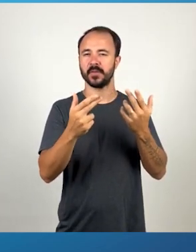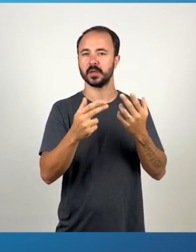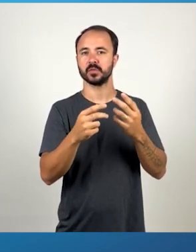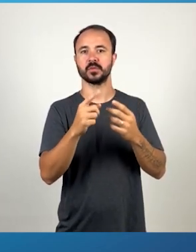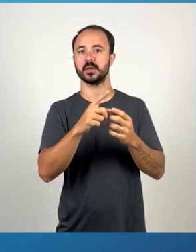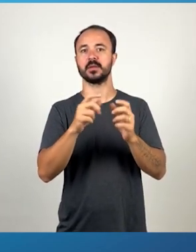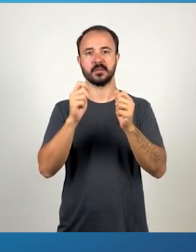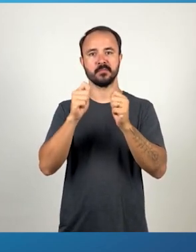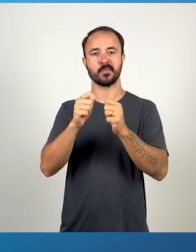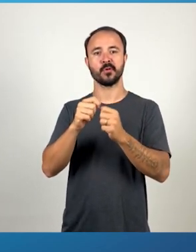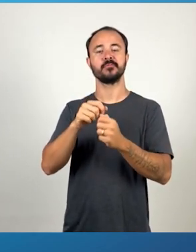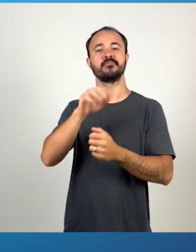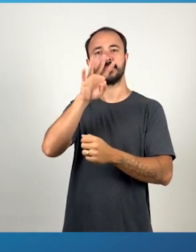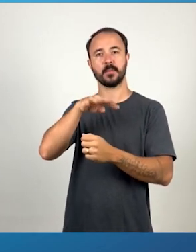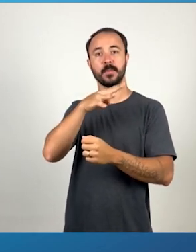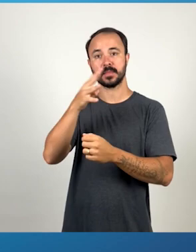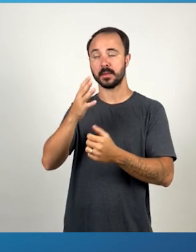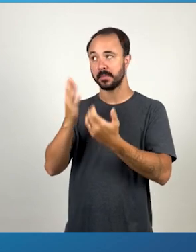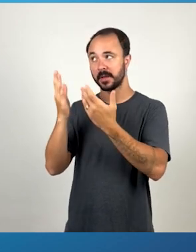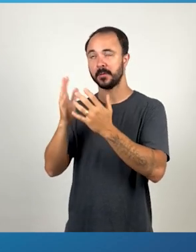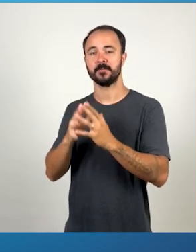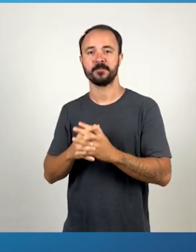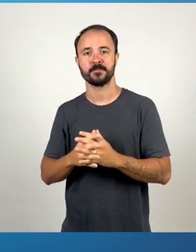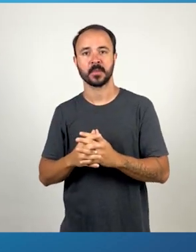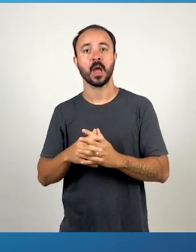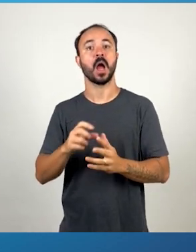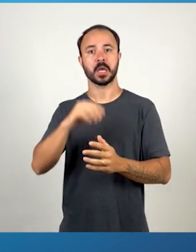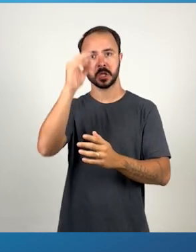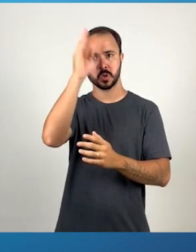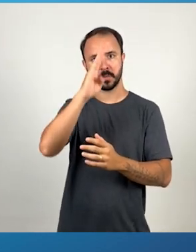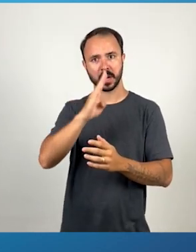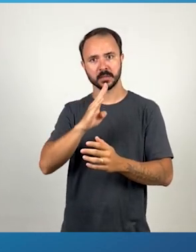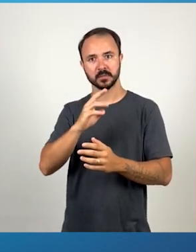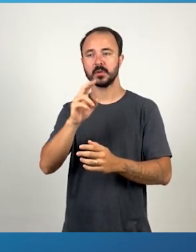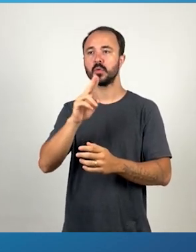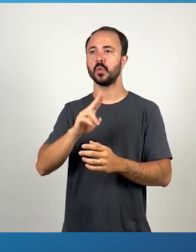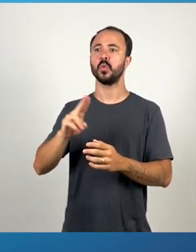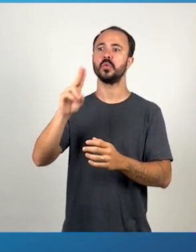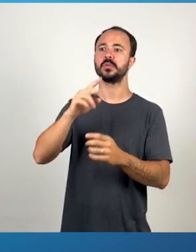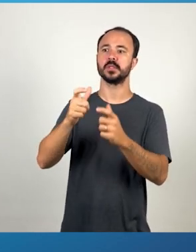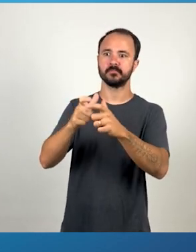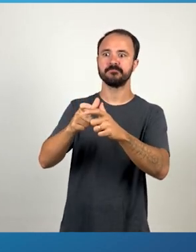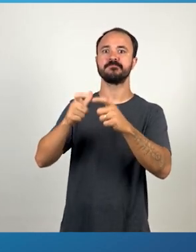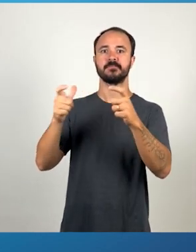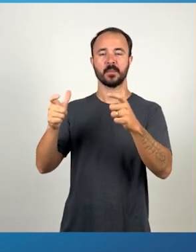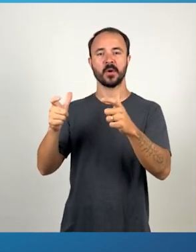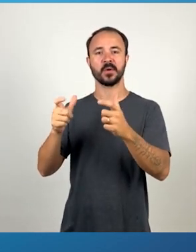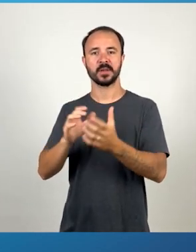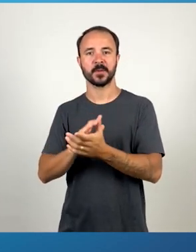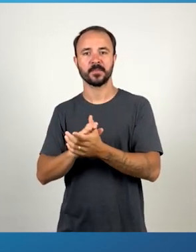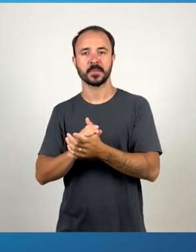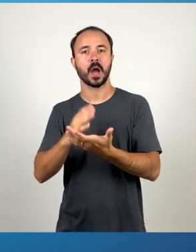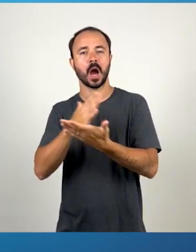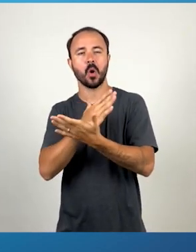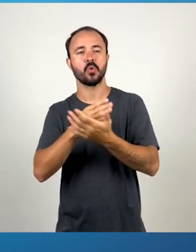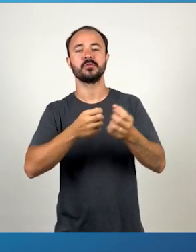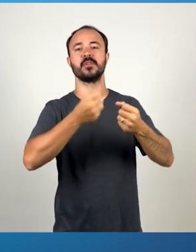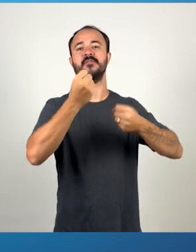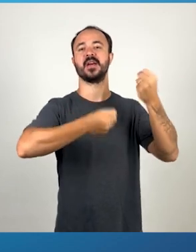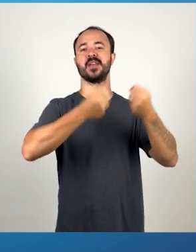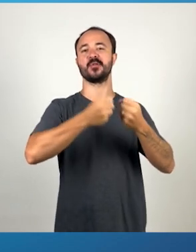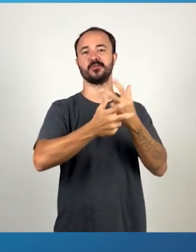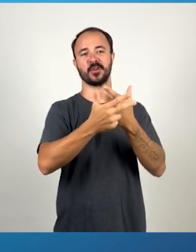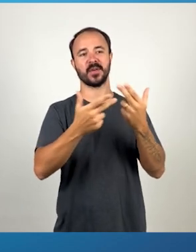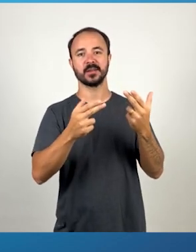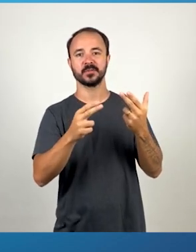vem aumentando no Brasil, o que é favorecido pela fabricação dos veículos flex, tá? Então o nosso país ele é referência,